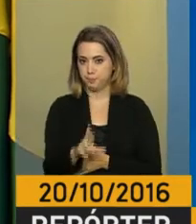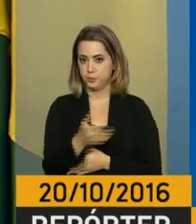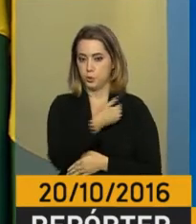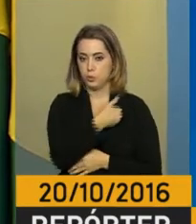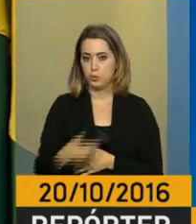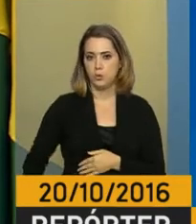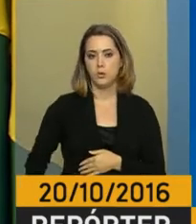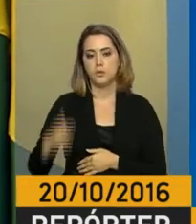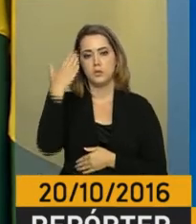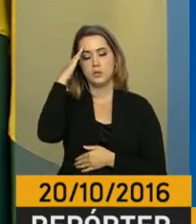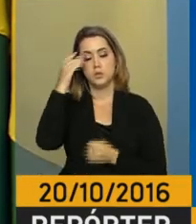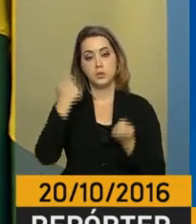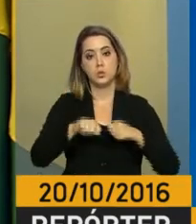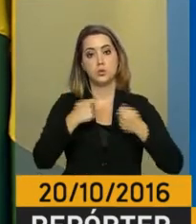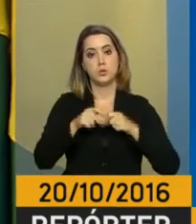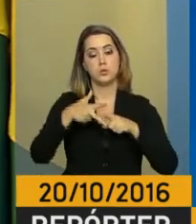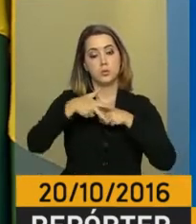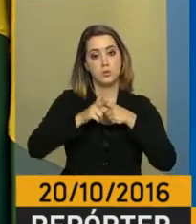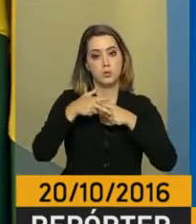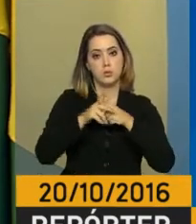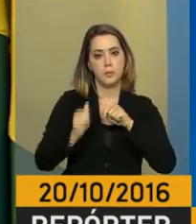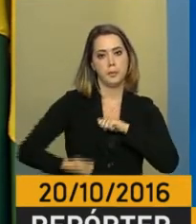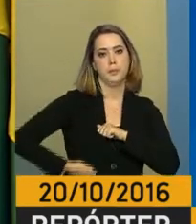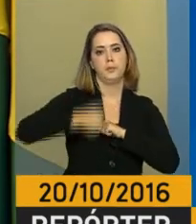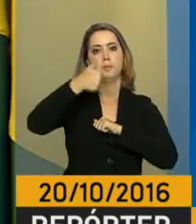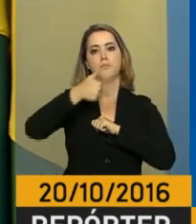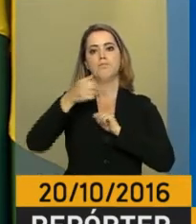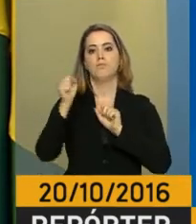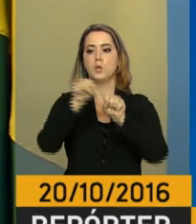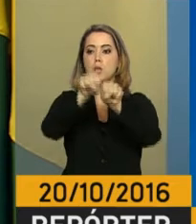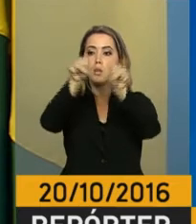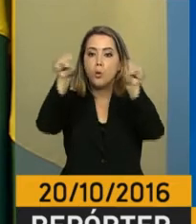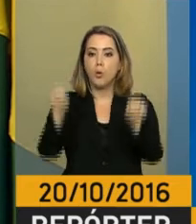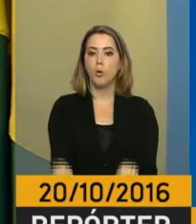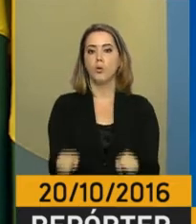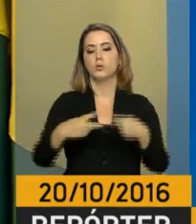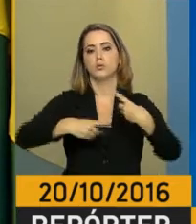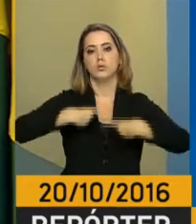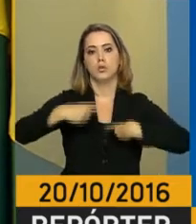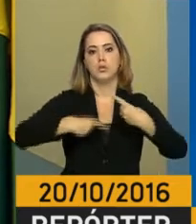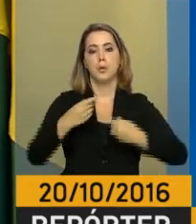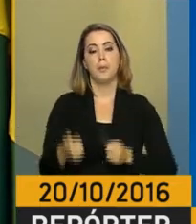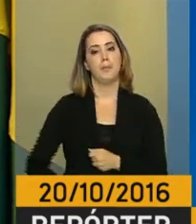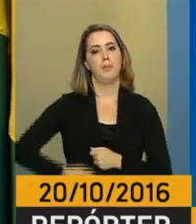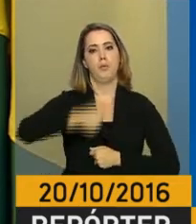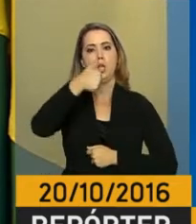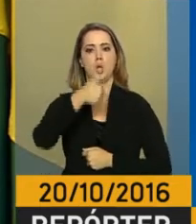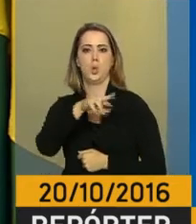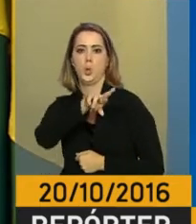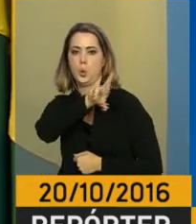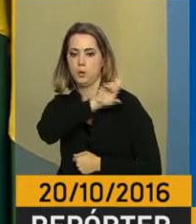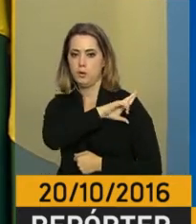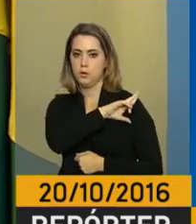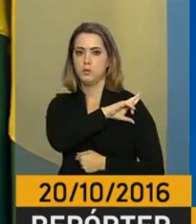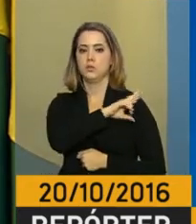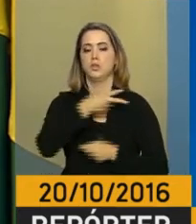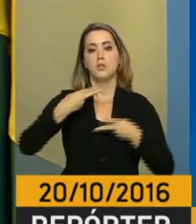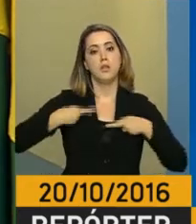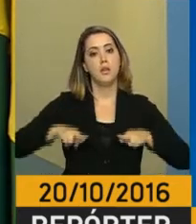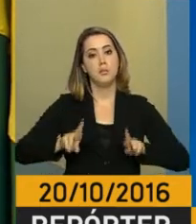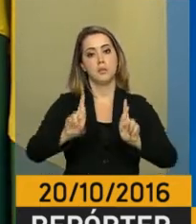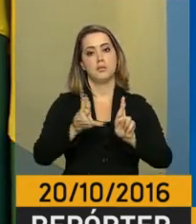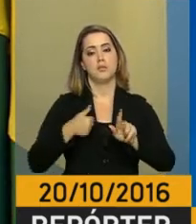uma reforma que aprimore o sistema político, no sentido de torná-lo ainda mais representativo, com maior